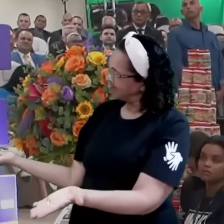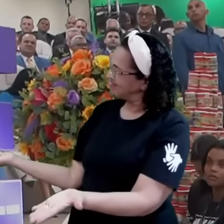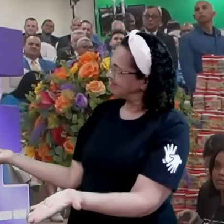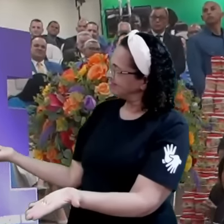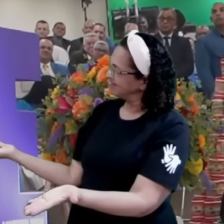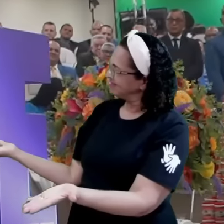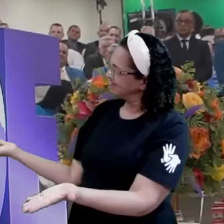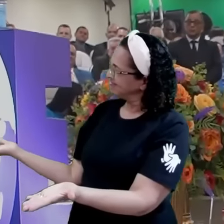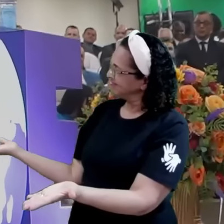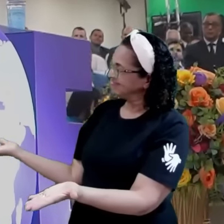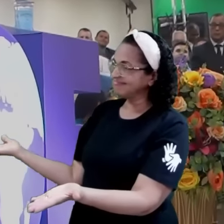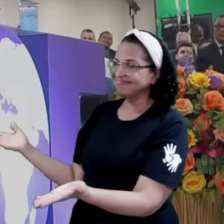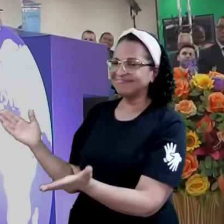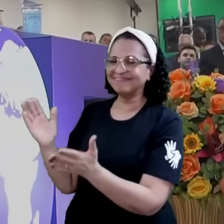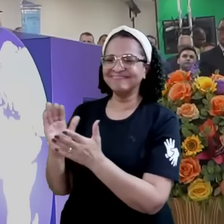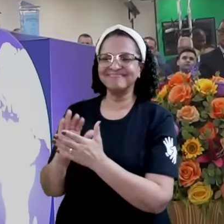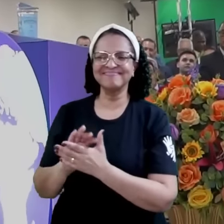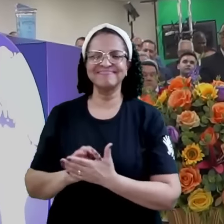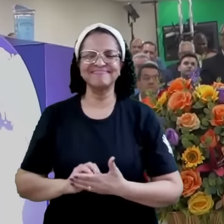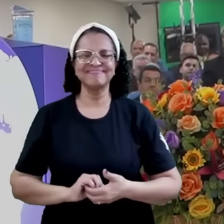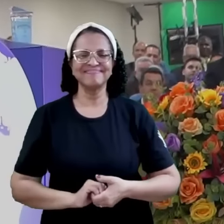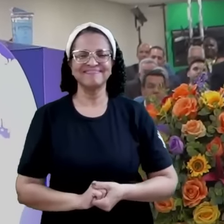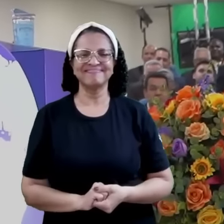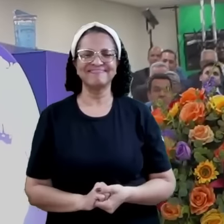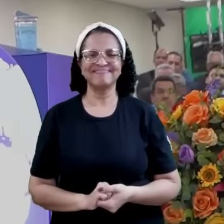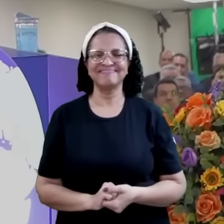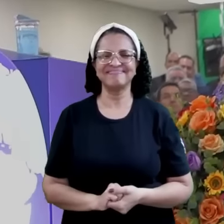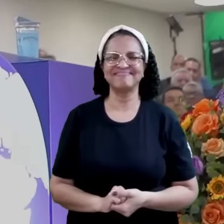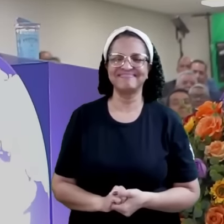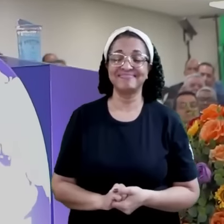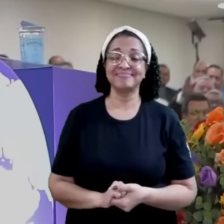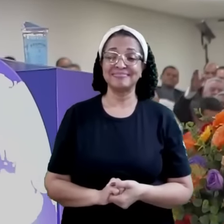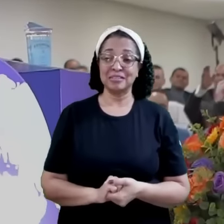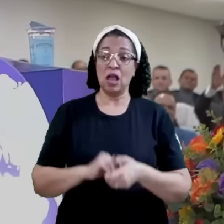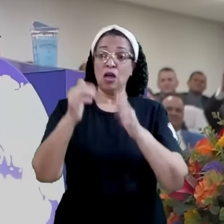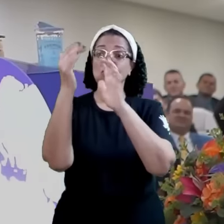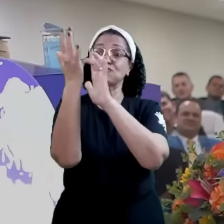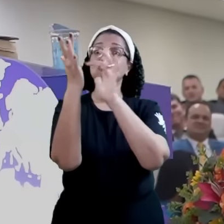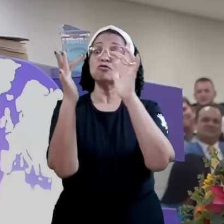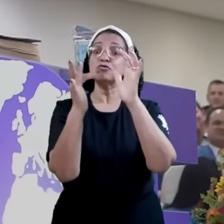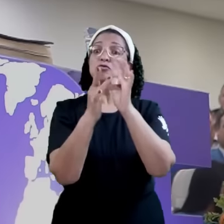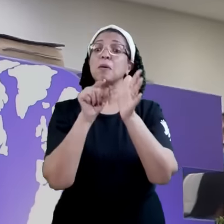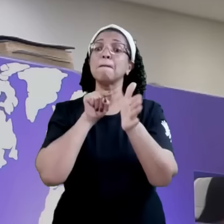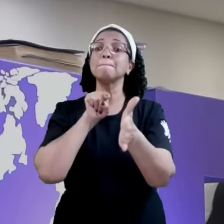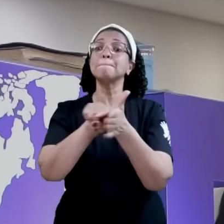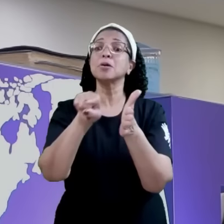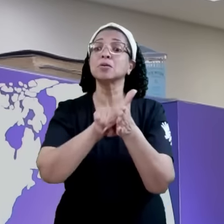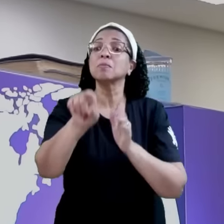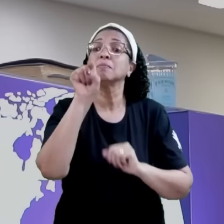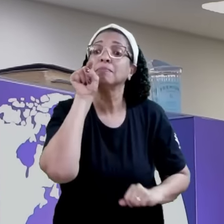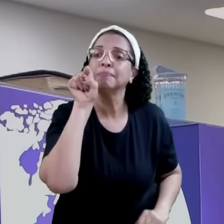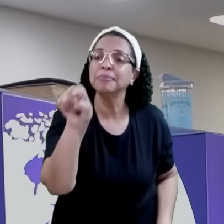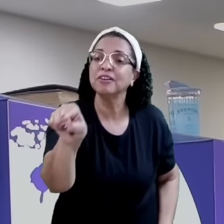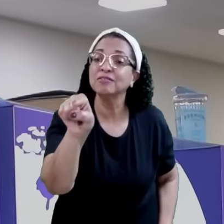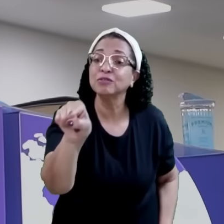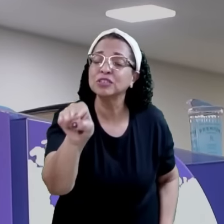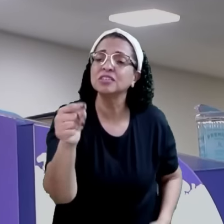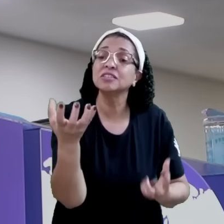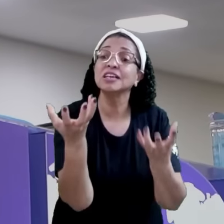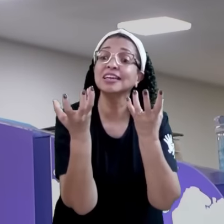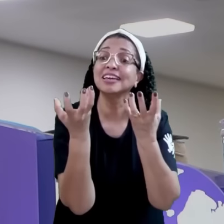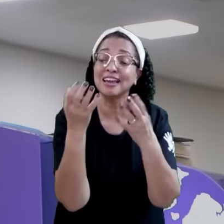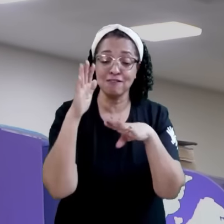veja é como se o céu tivesse perguntando para você hoje o que que tu queres que eu te faça o que tu quer que eu faça com você e com a tua